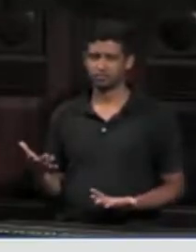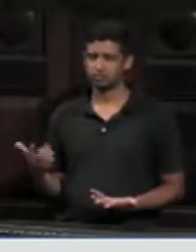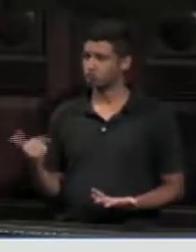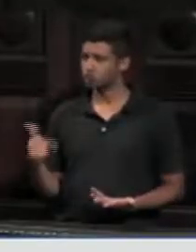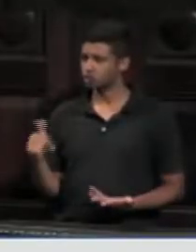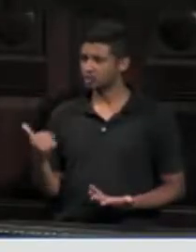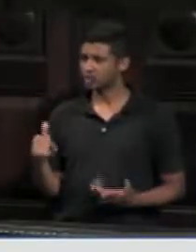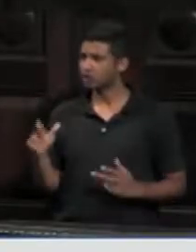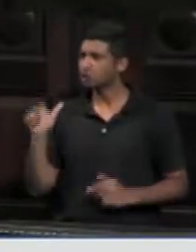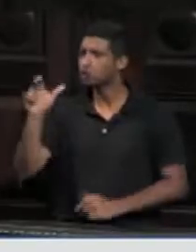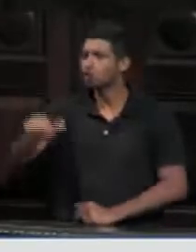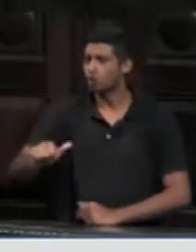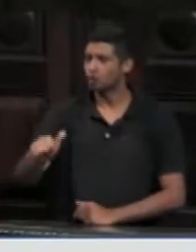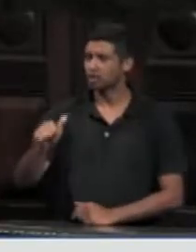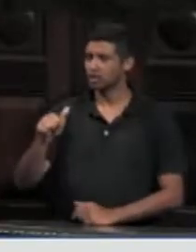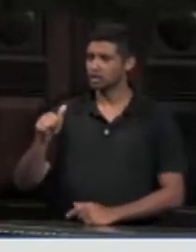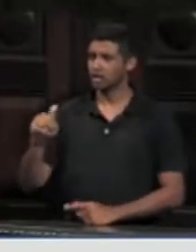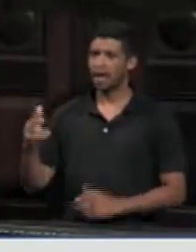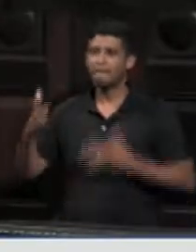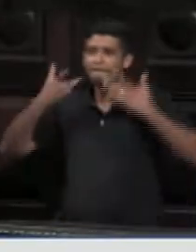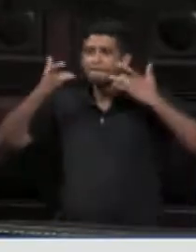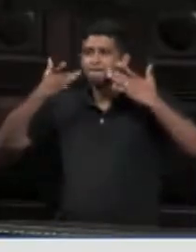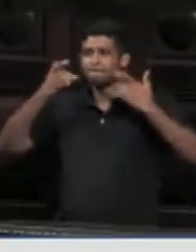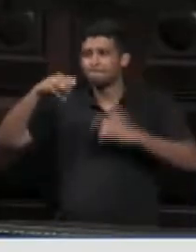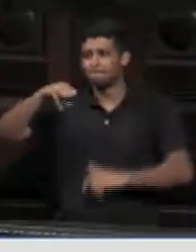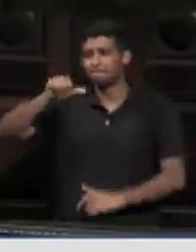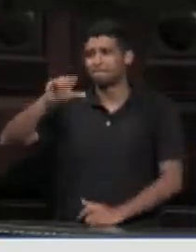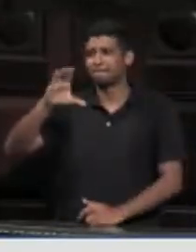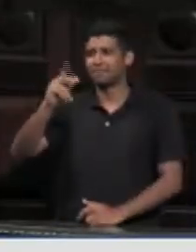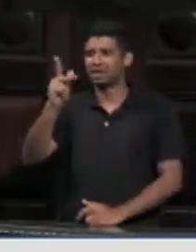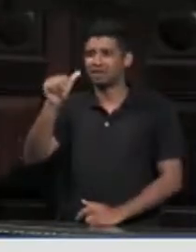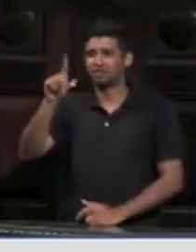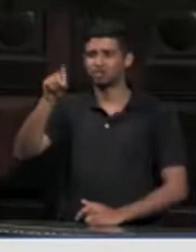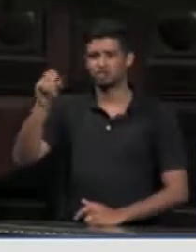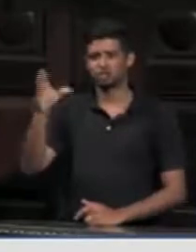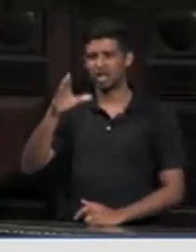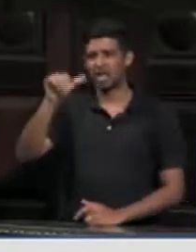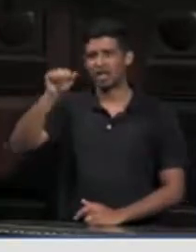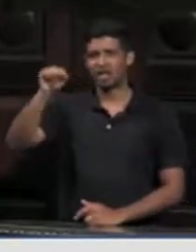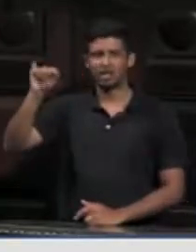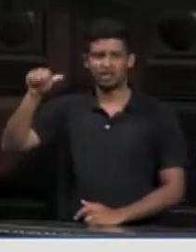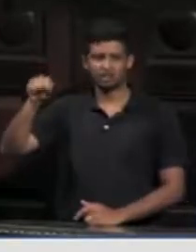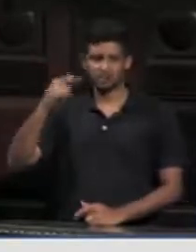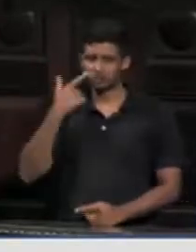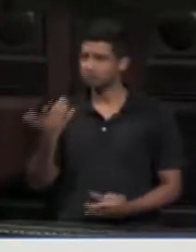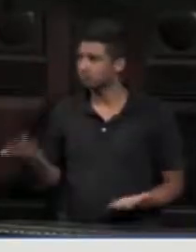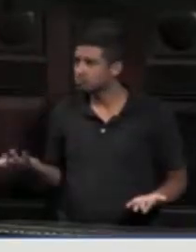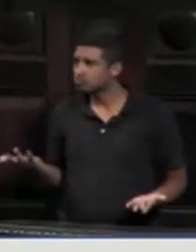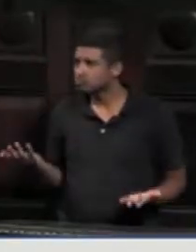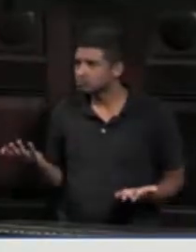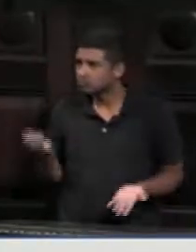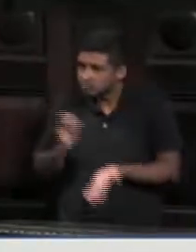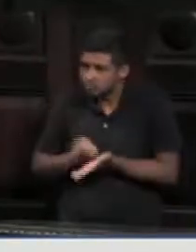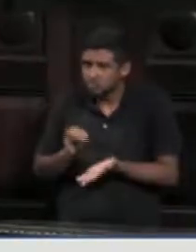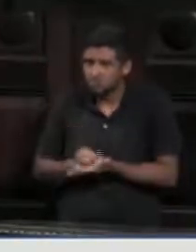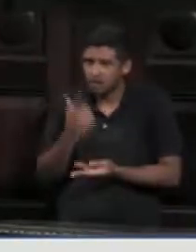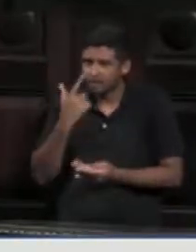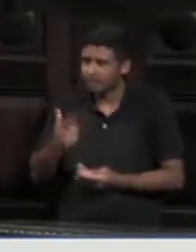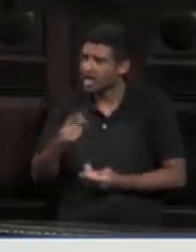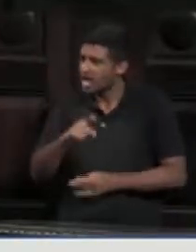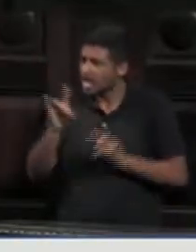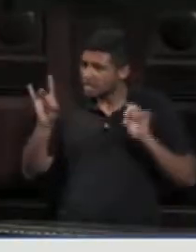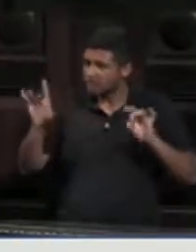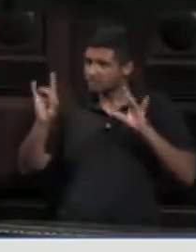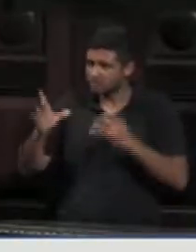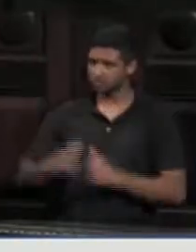Assis. É uma sujeira. Não, mas já fez. Não fez. Fez. Ele não. E ele foi privilegiado com uma